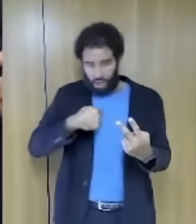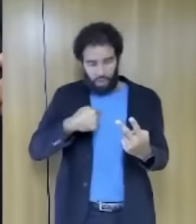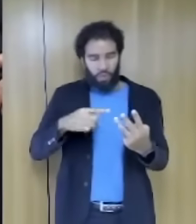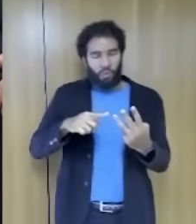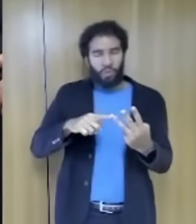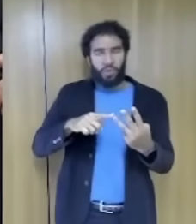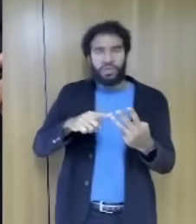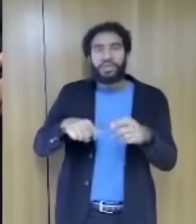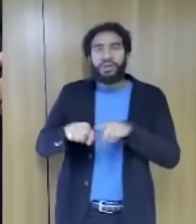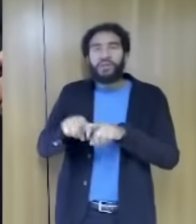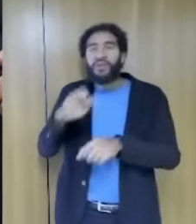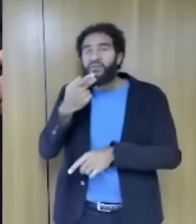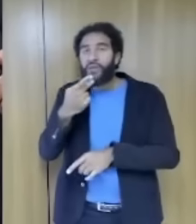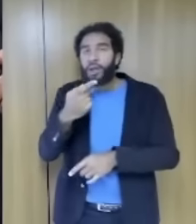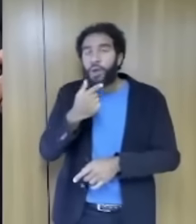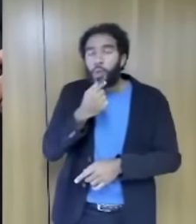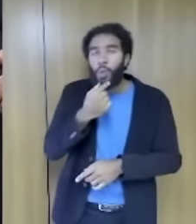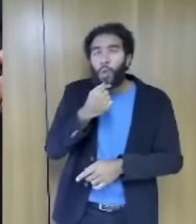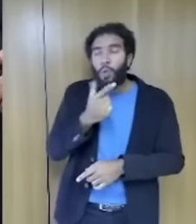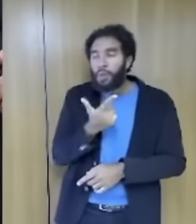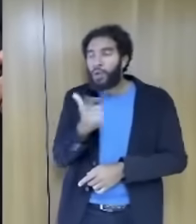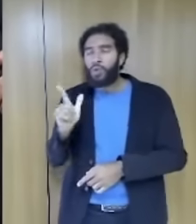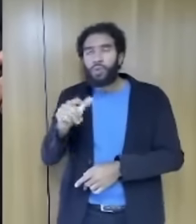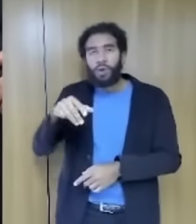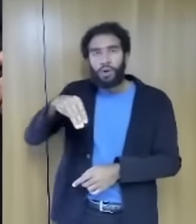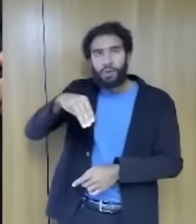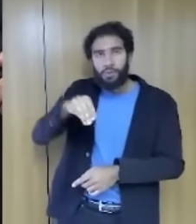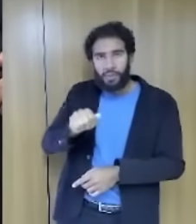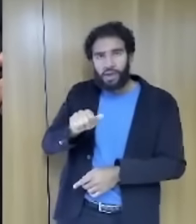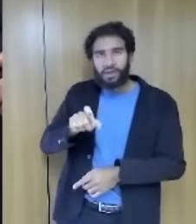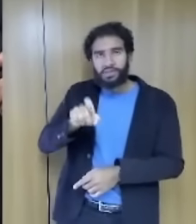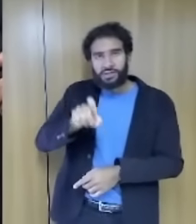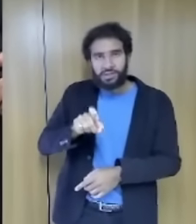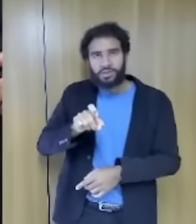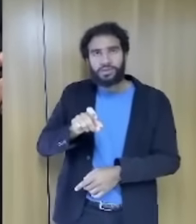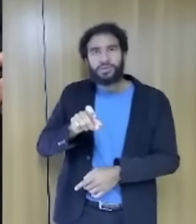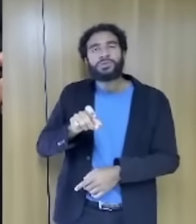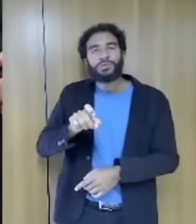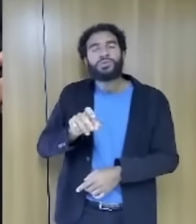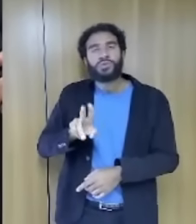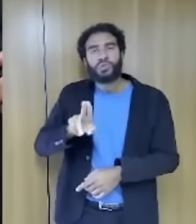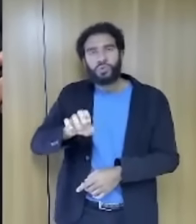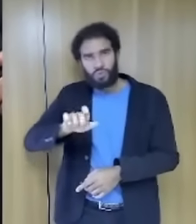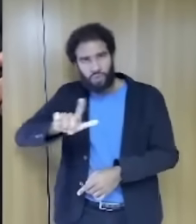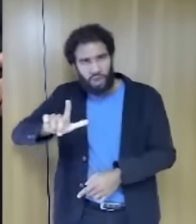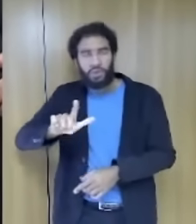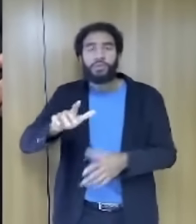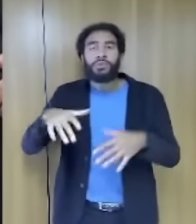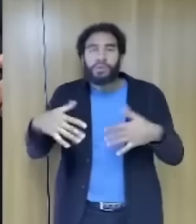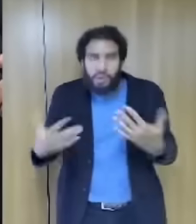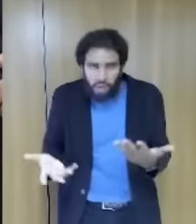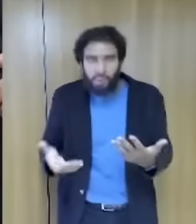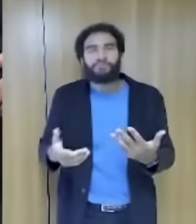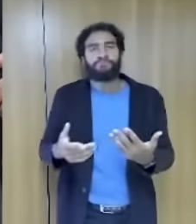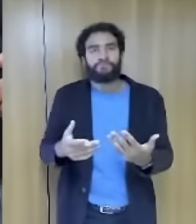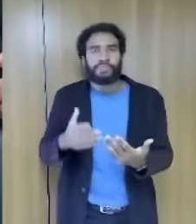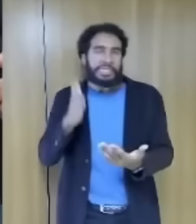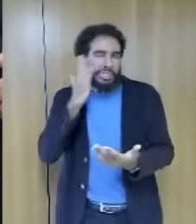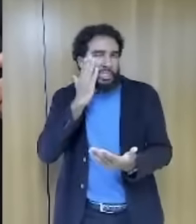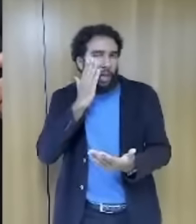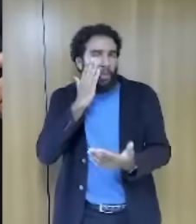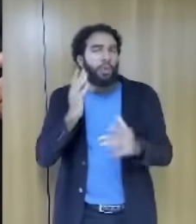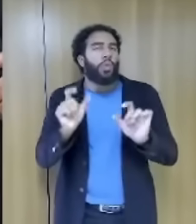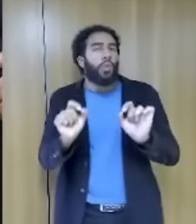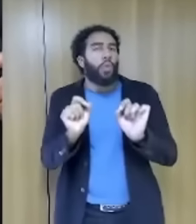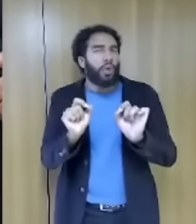elementos relativos ao senhor Maxwell. E, com isso, nós temos o encerramento de um patamar